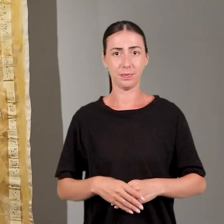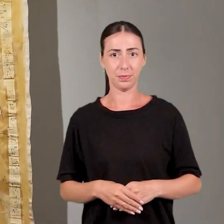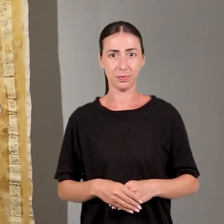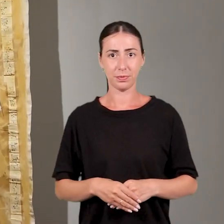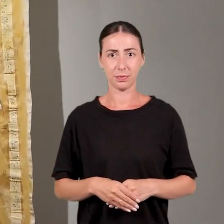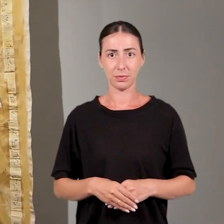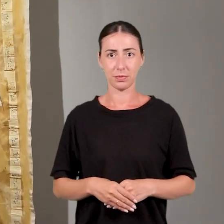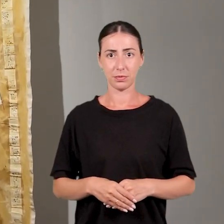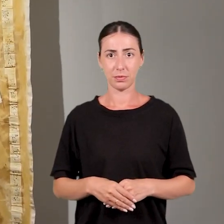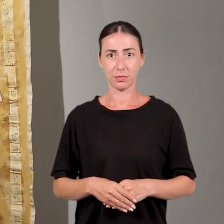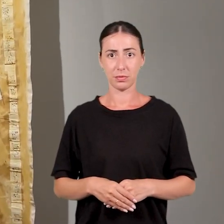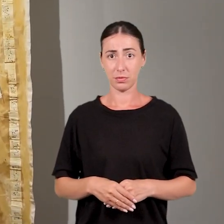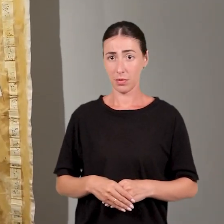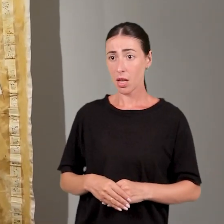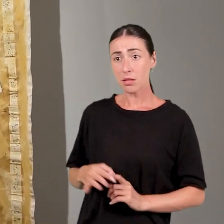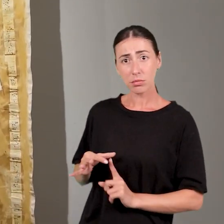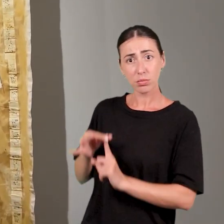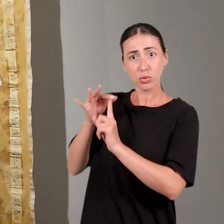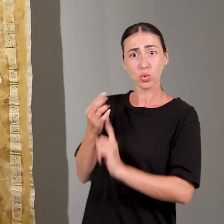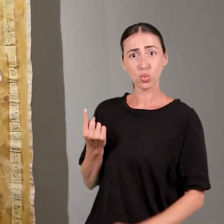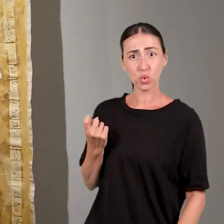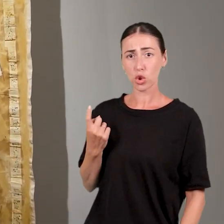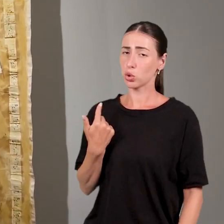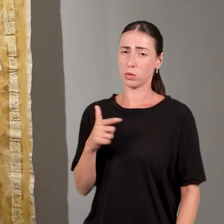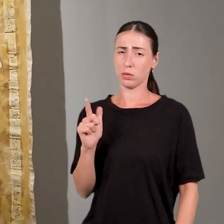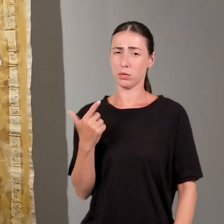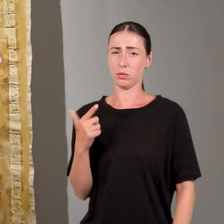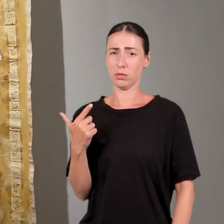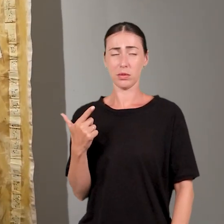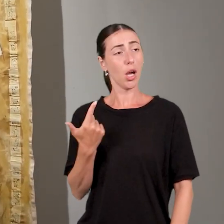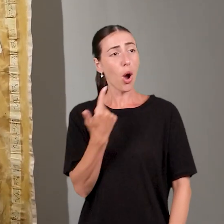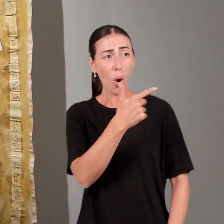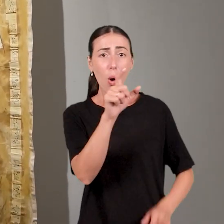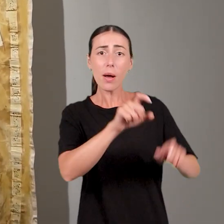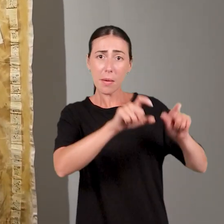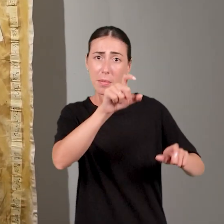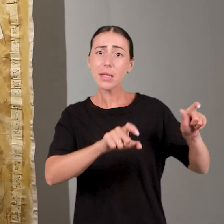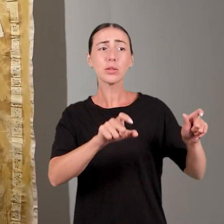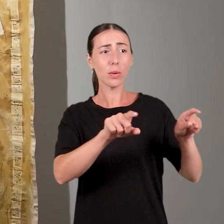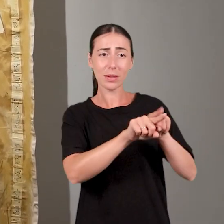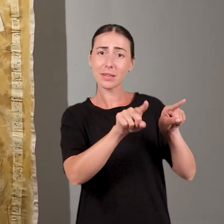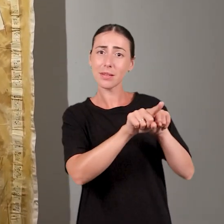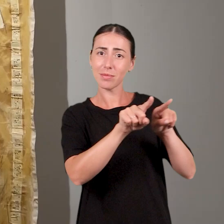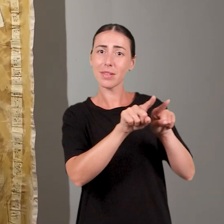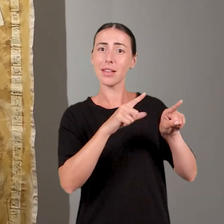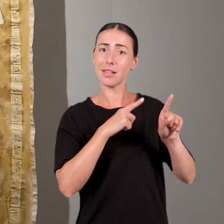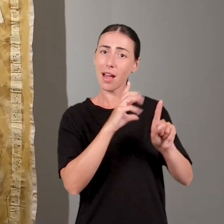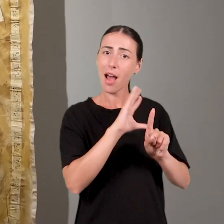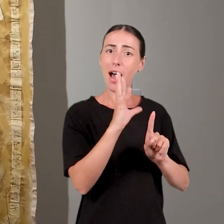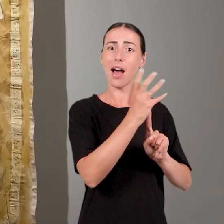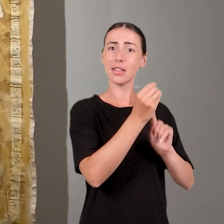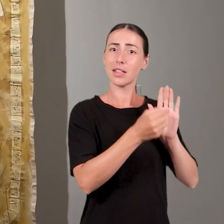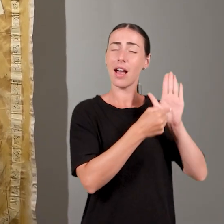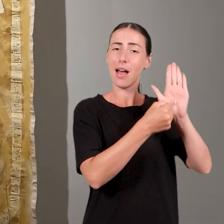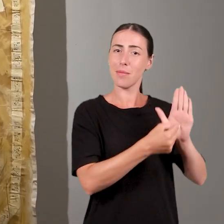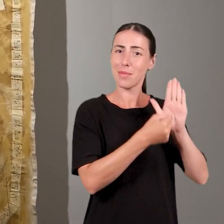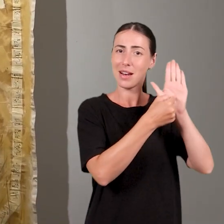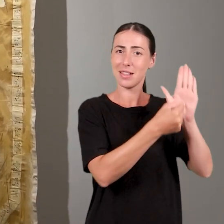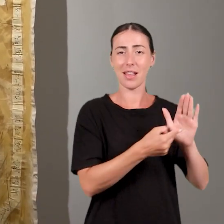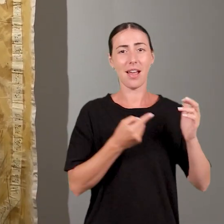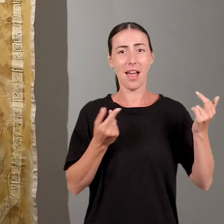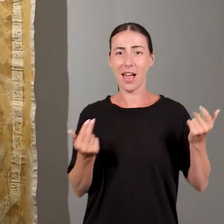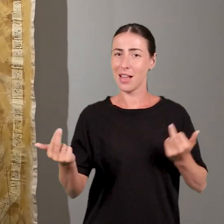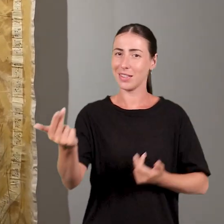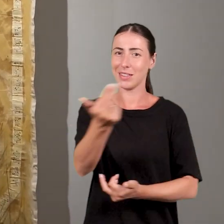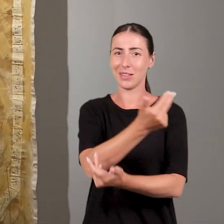ciente de todas as possibilidades de fabular novas histórias, a curadoria traz para essa exposição uma dessas narrativas, a fim de